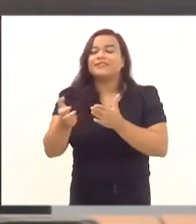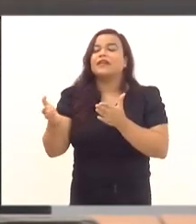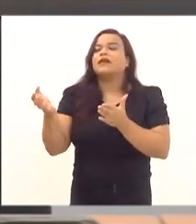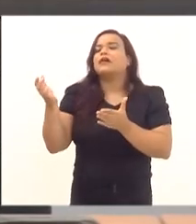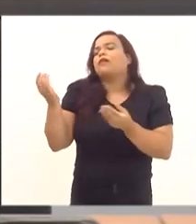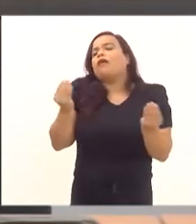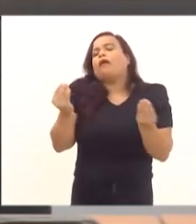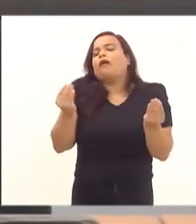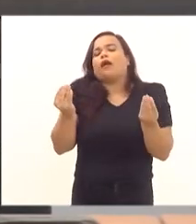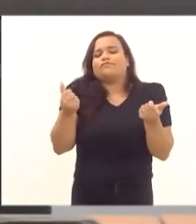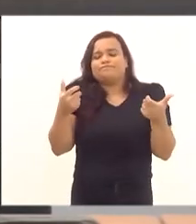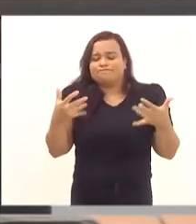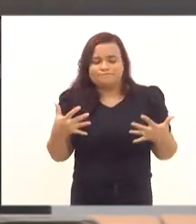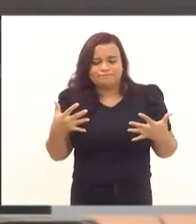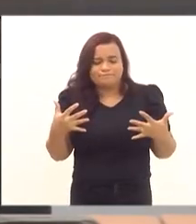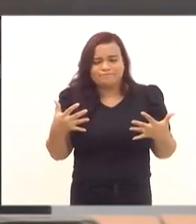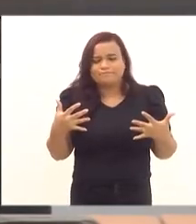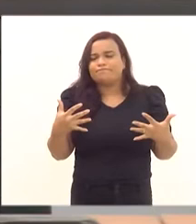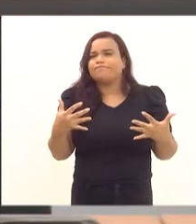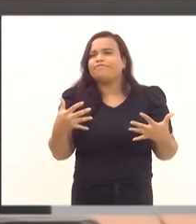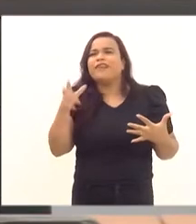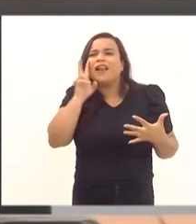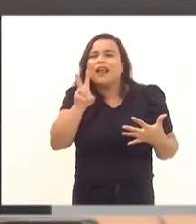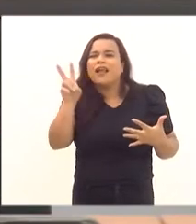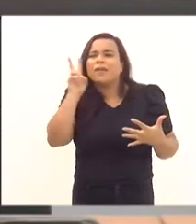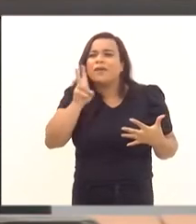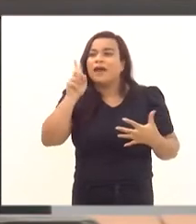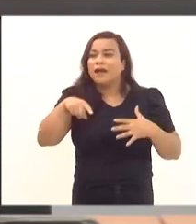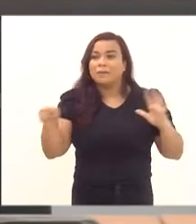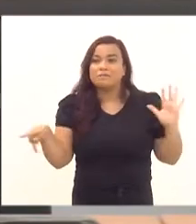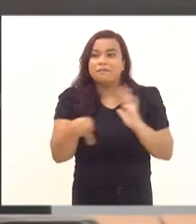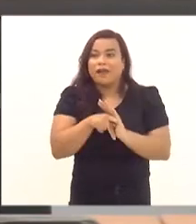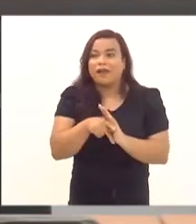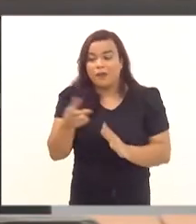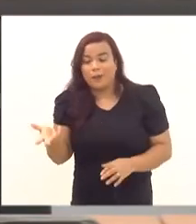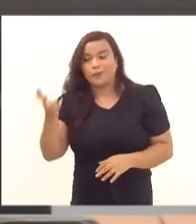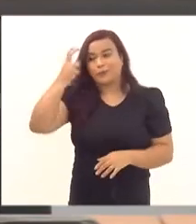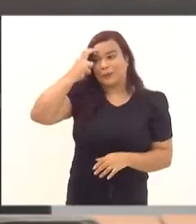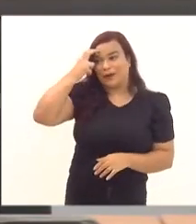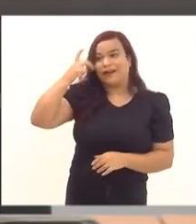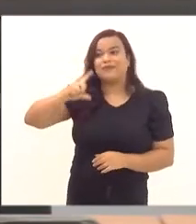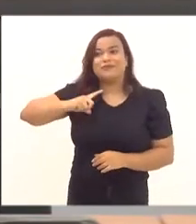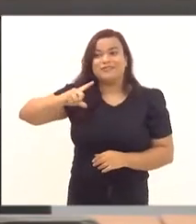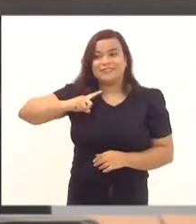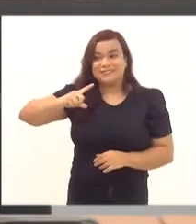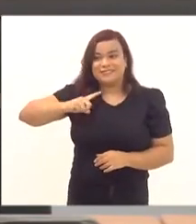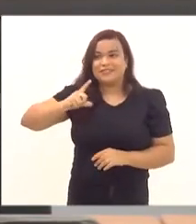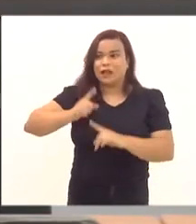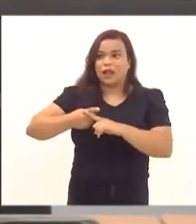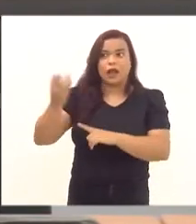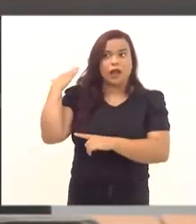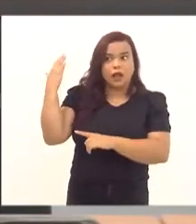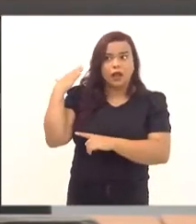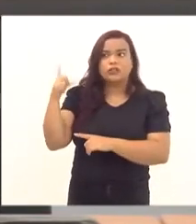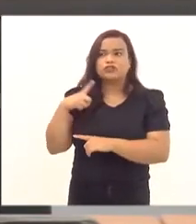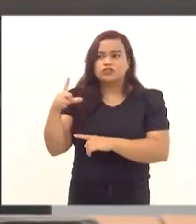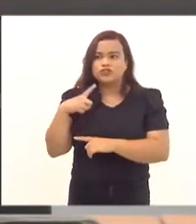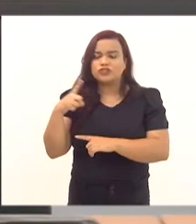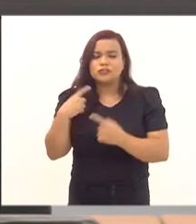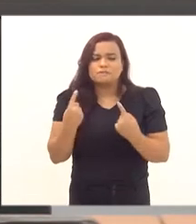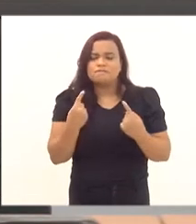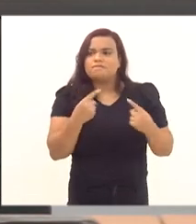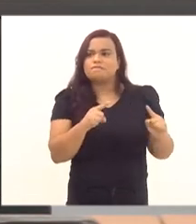sentido da recuperação de um patrimônio cultural que estava sob grave ameaça